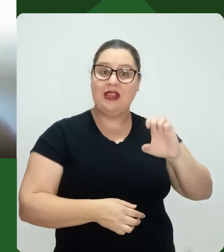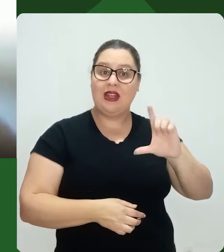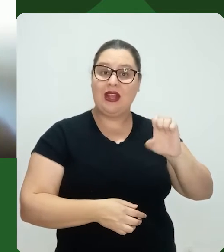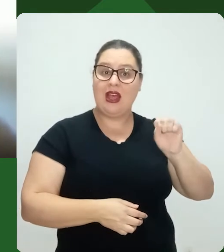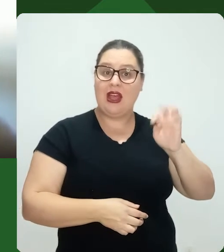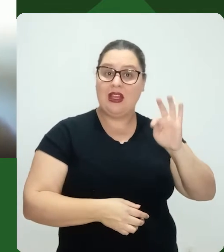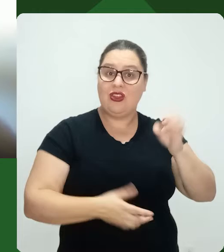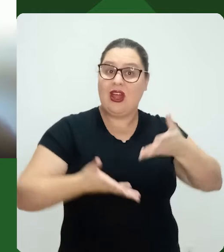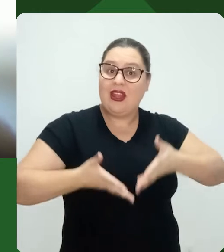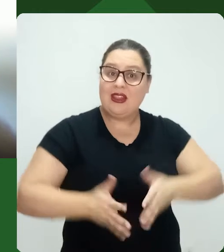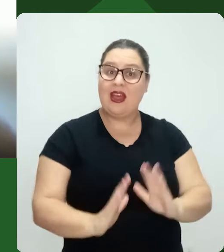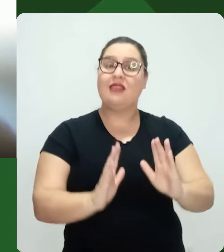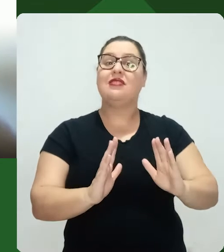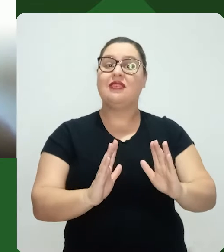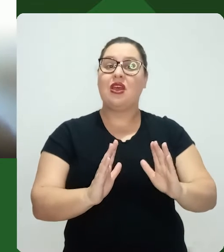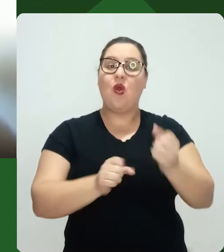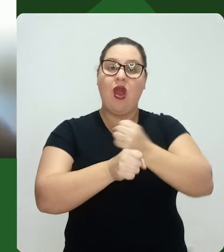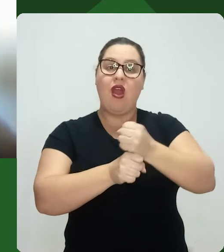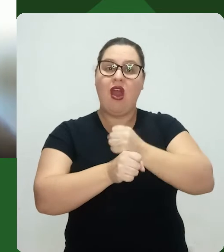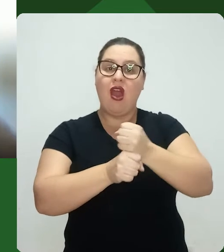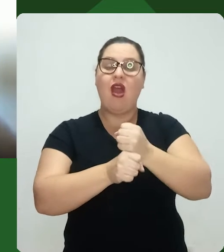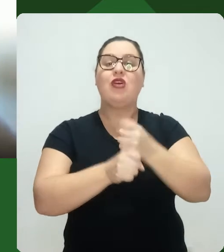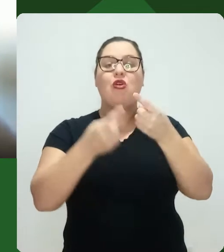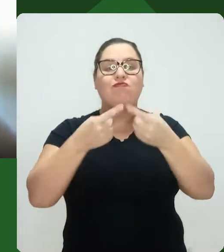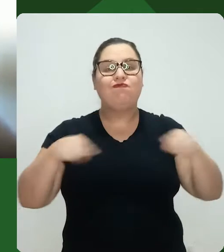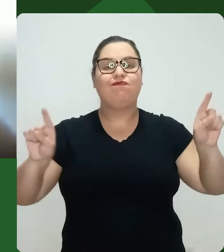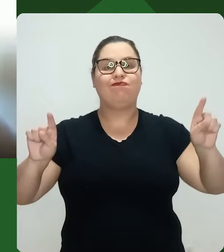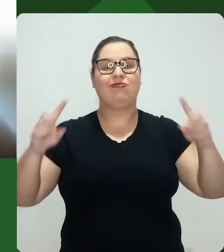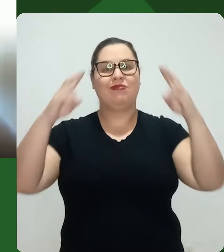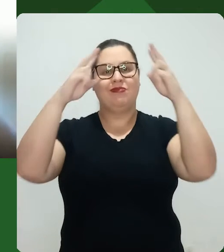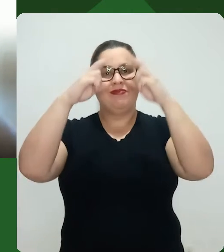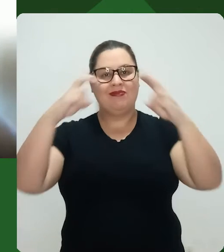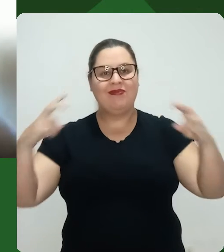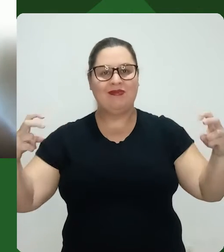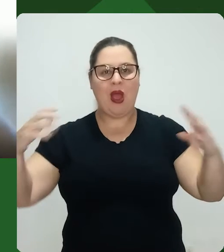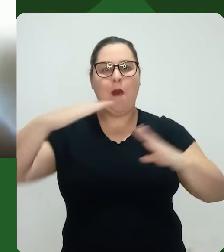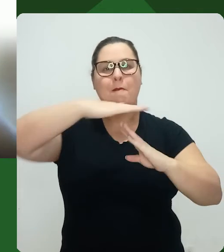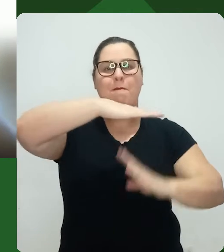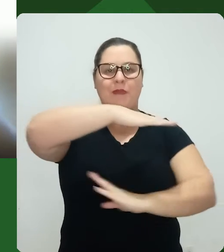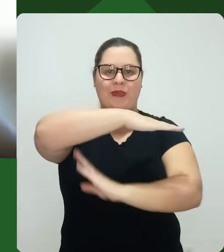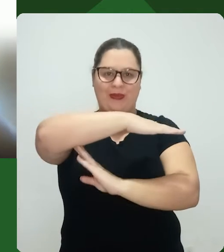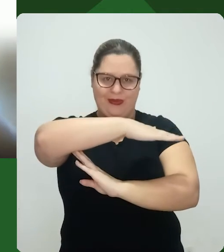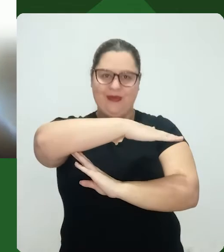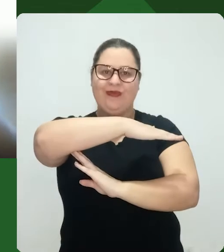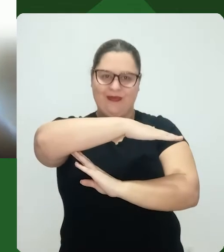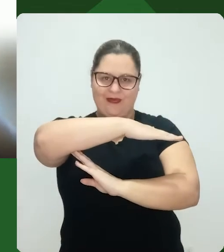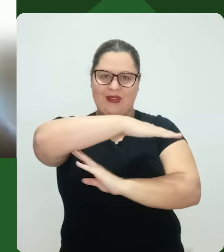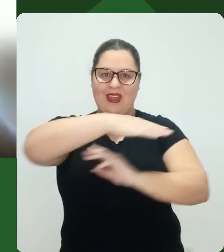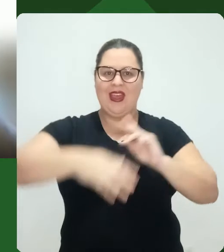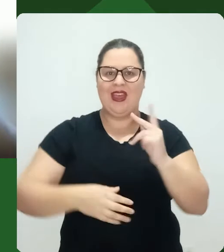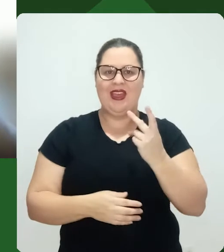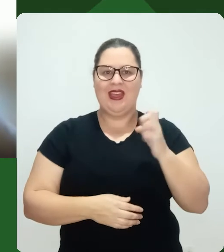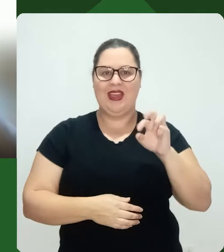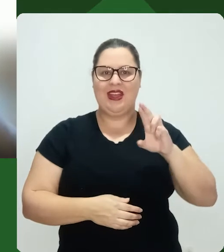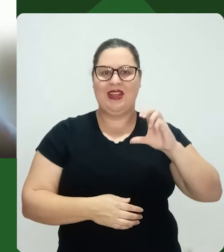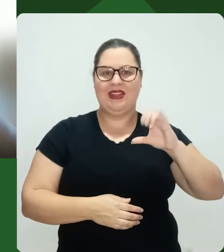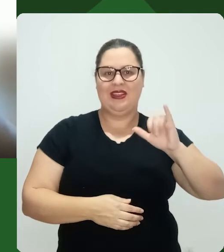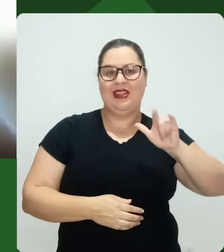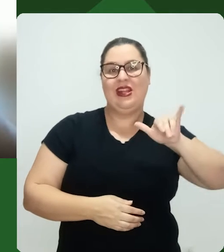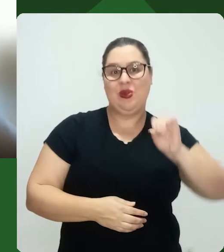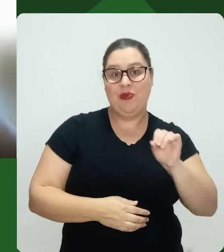mas a Celeste nasceu no ano em que foi inaugurada a Ponte Ciro Luz,